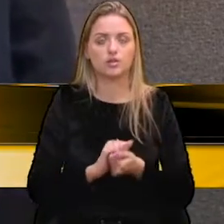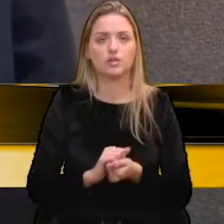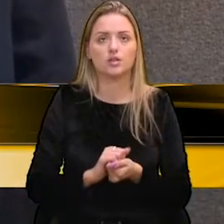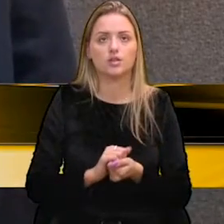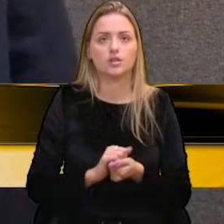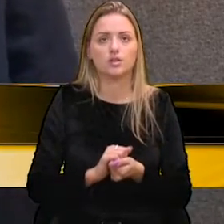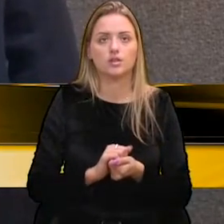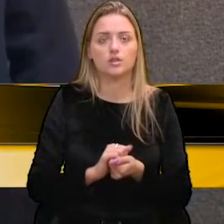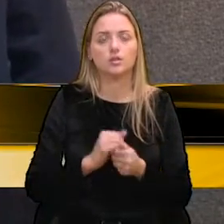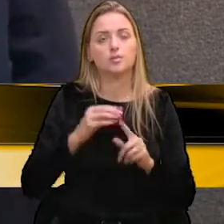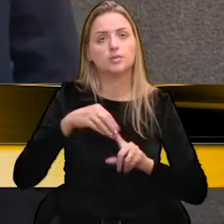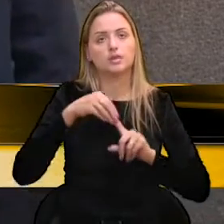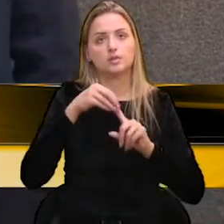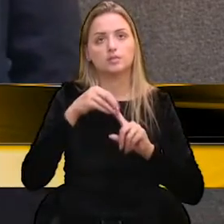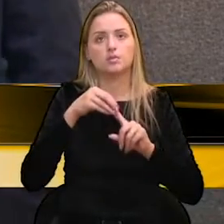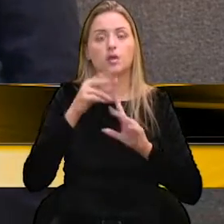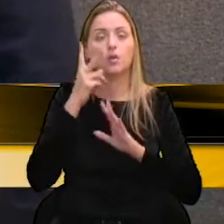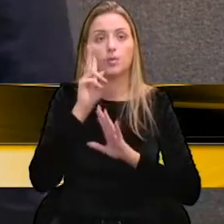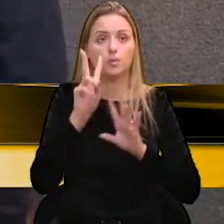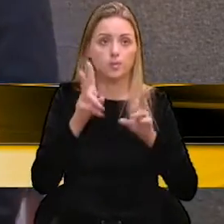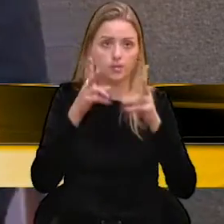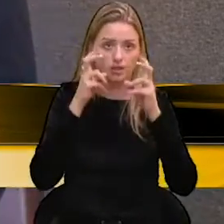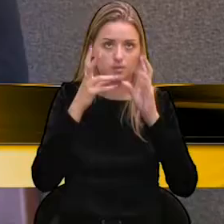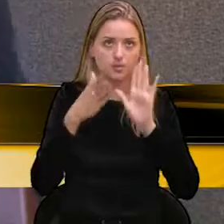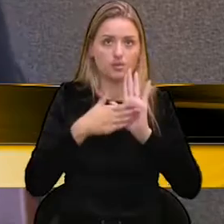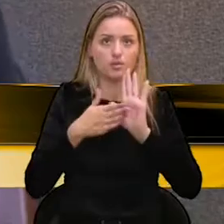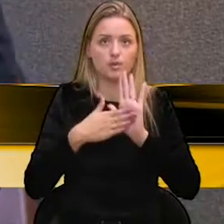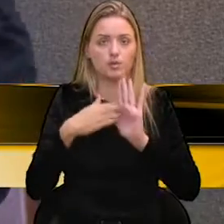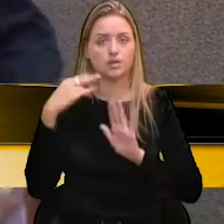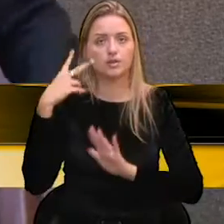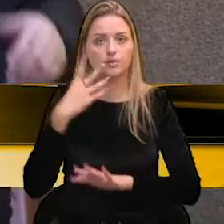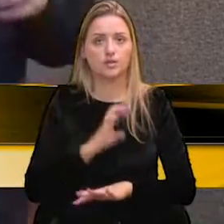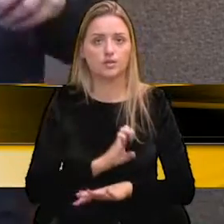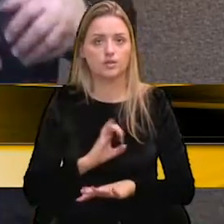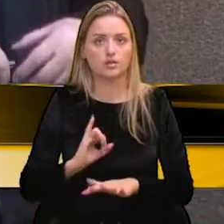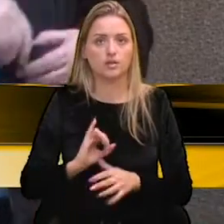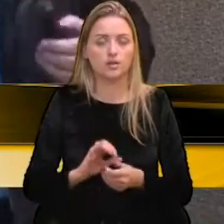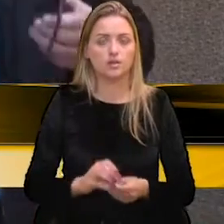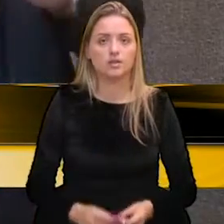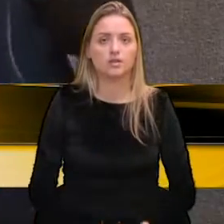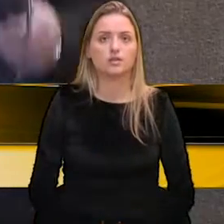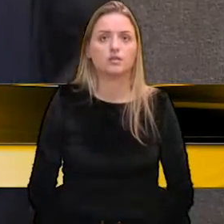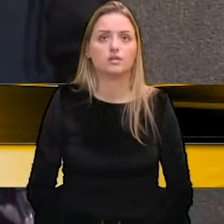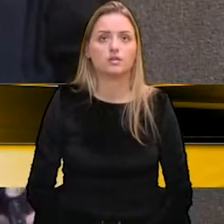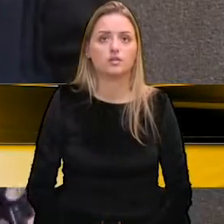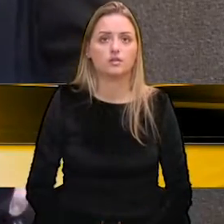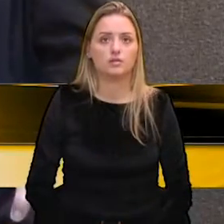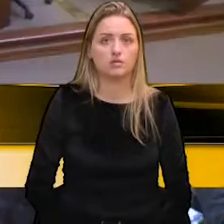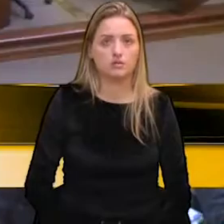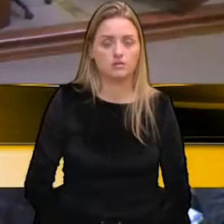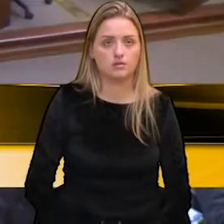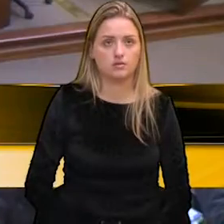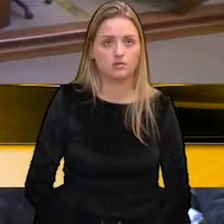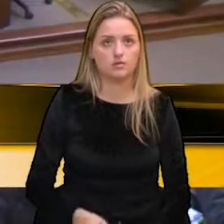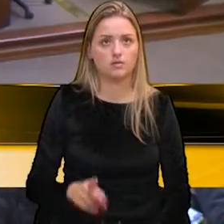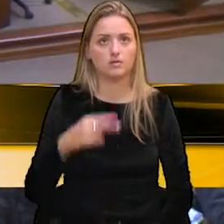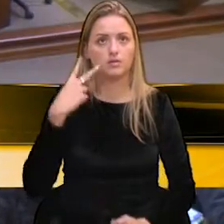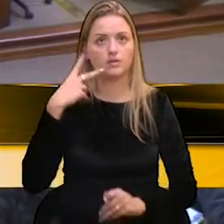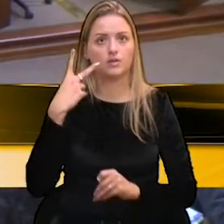e em cima principalmente do mérito da proposta do vereador Ed Carlos. Para declarar o voto, vereador Rafael Bueno.